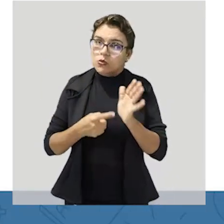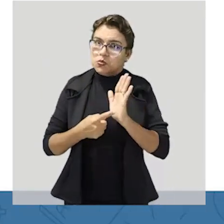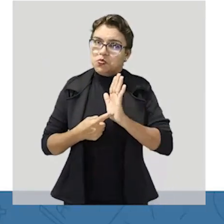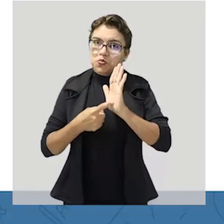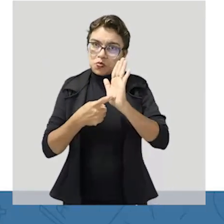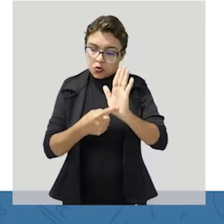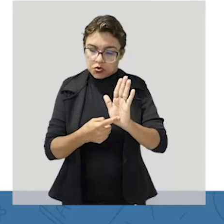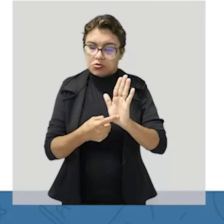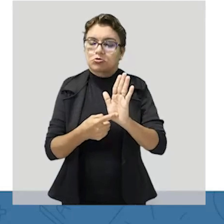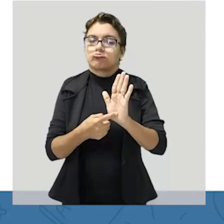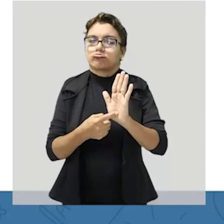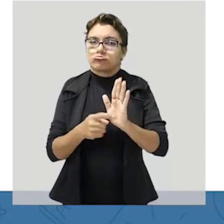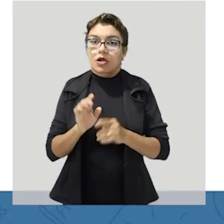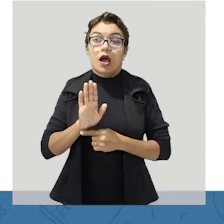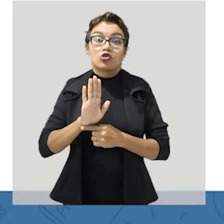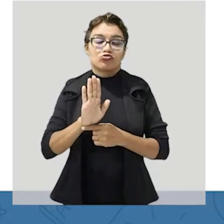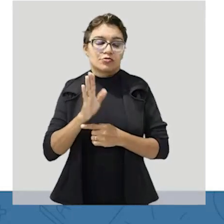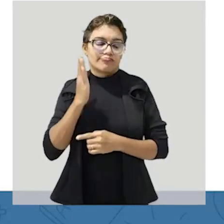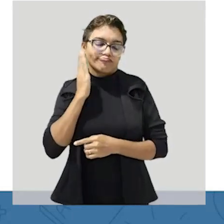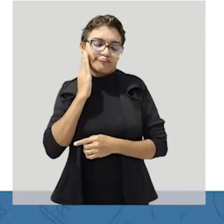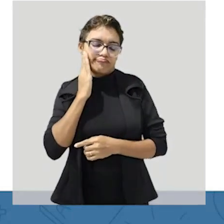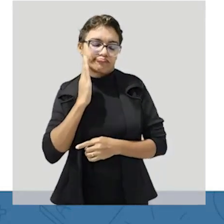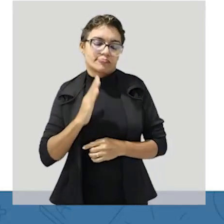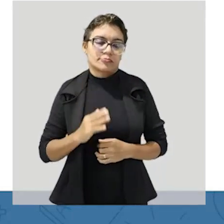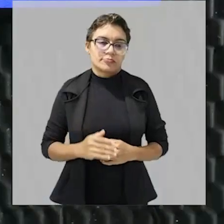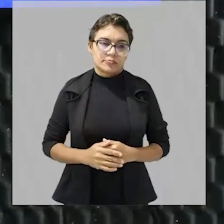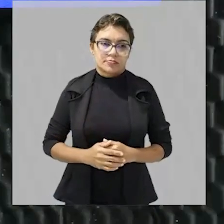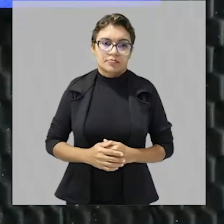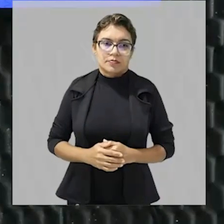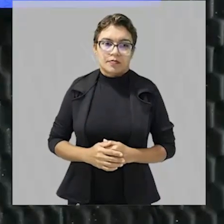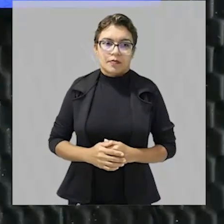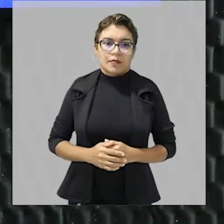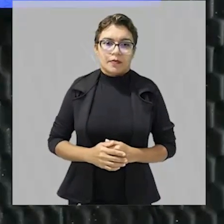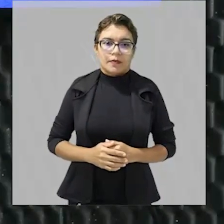a gente tem aqui uma descoberta interessante, que o vírus, né,